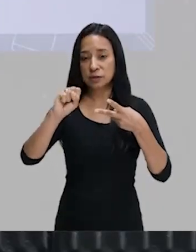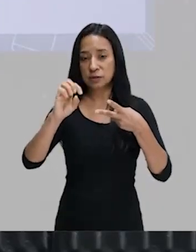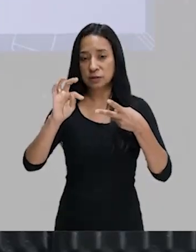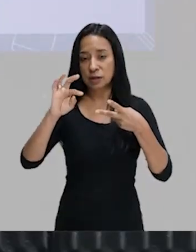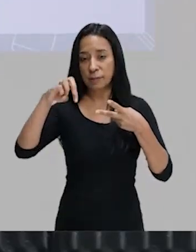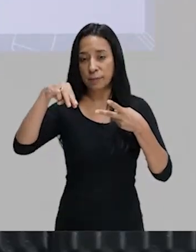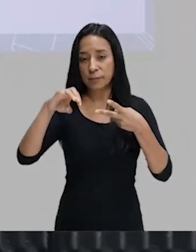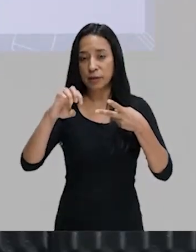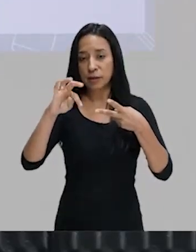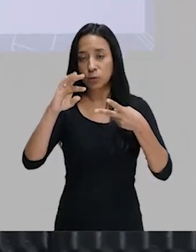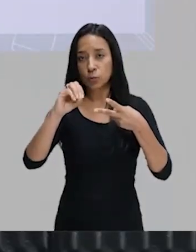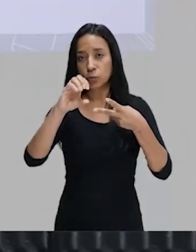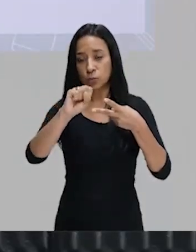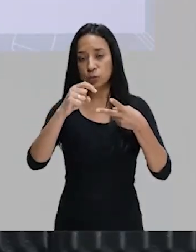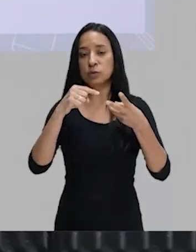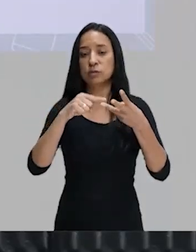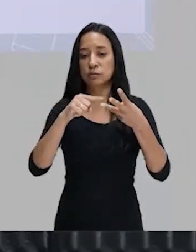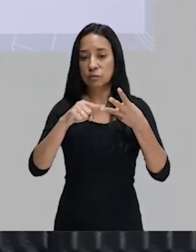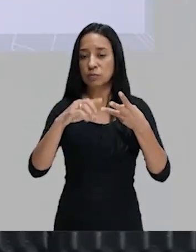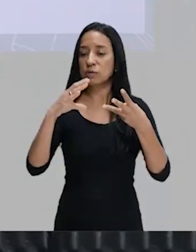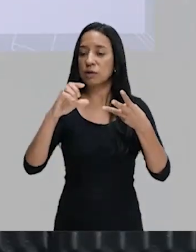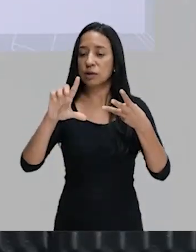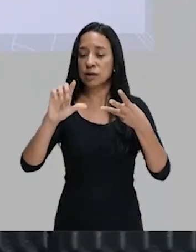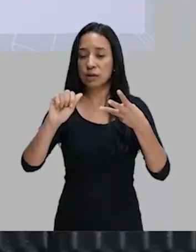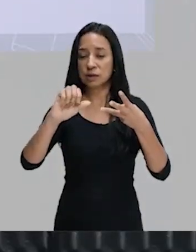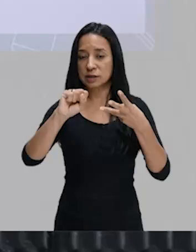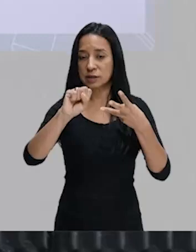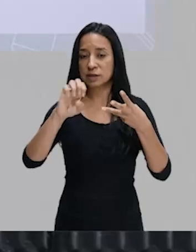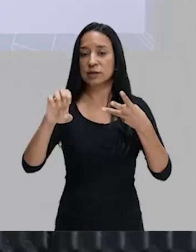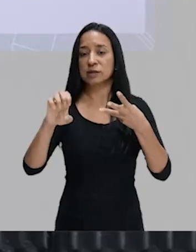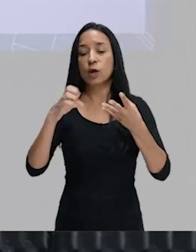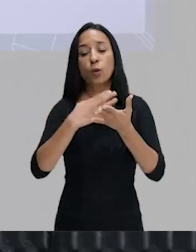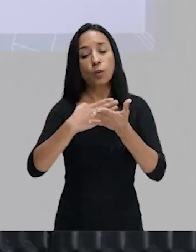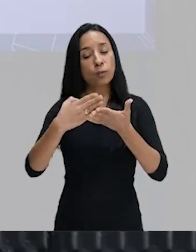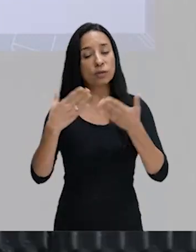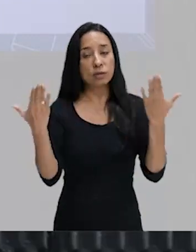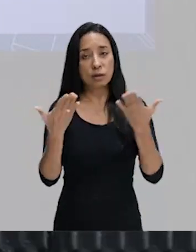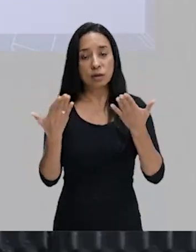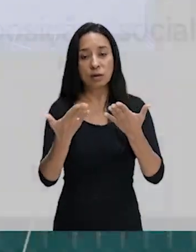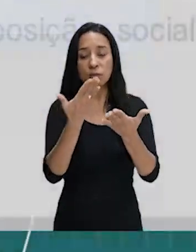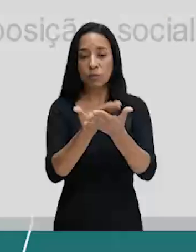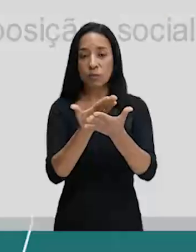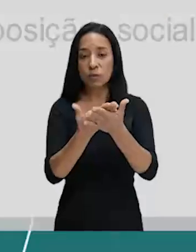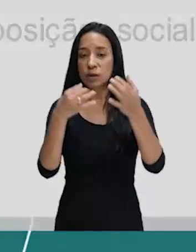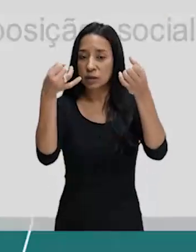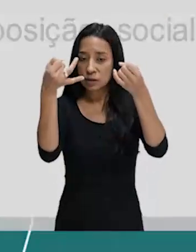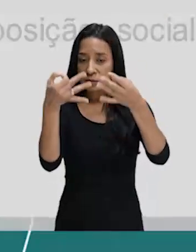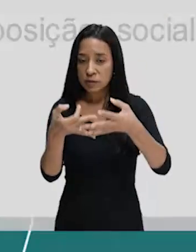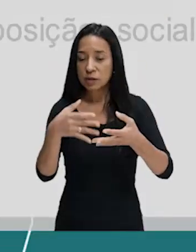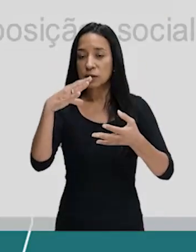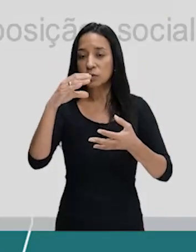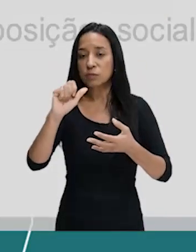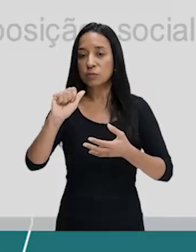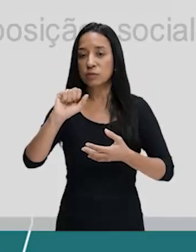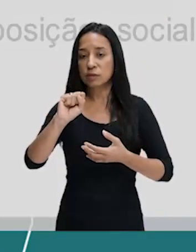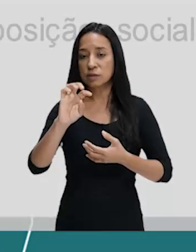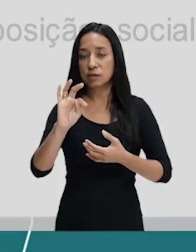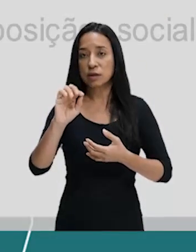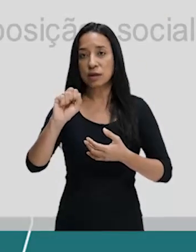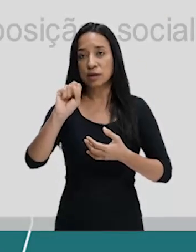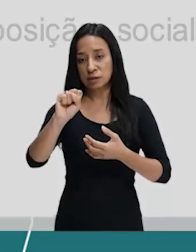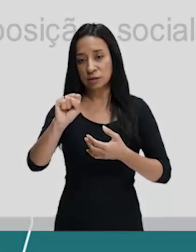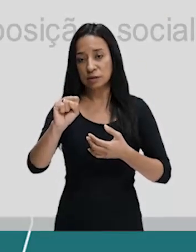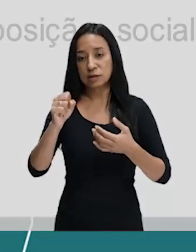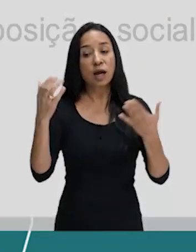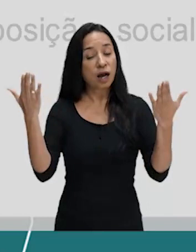classes. Beleza? Então vamos começar a nossa aula agora falando sobre castas. Agora é que vai ser a aula